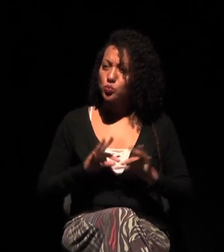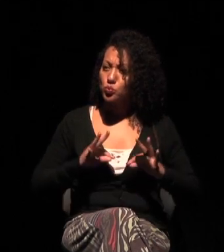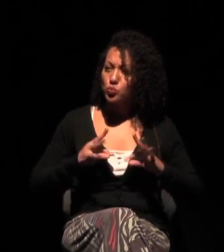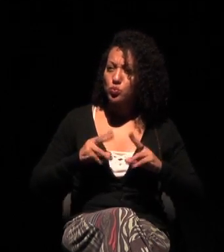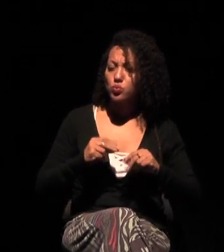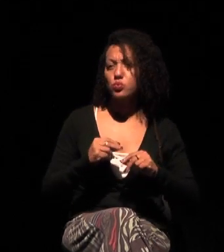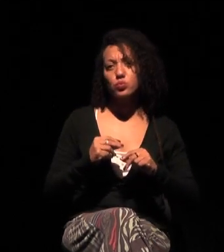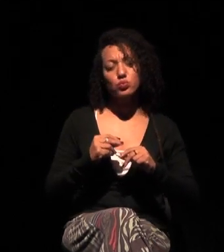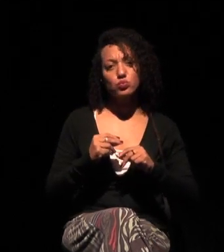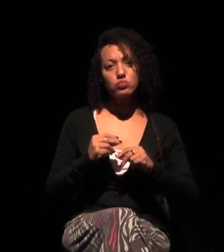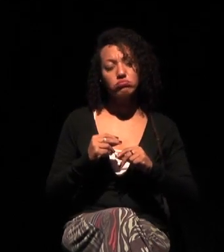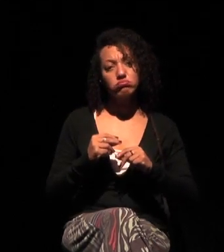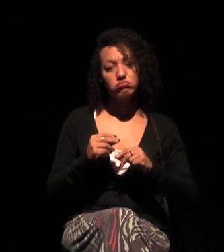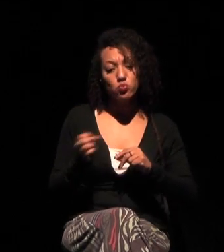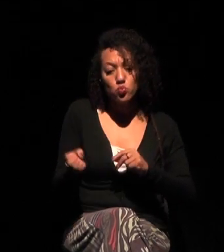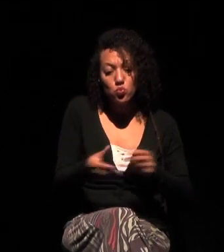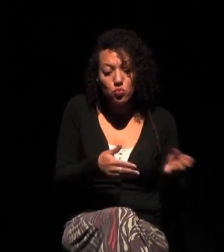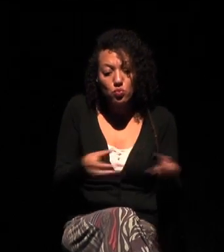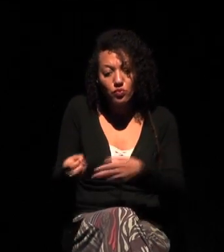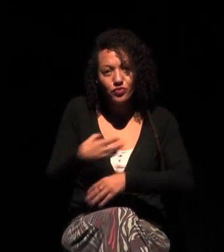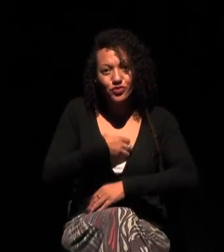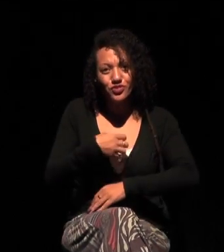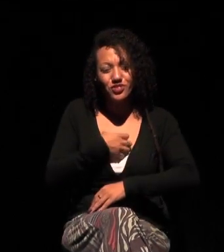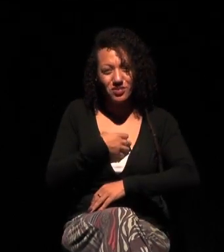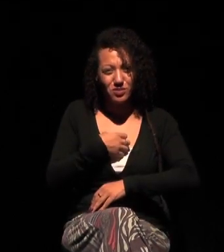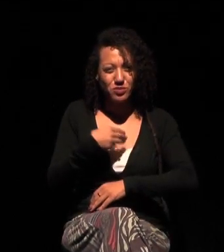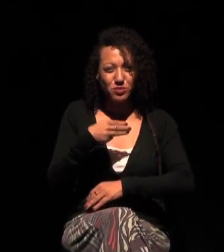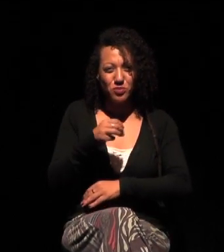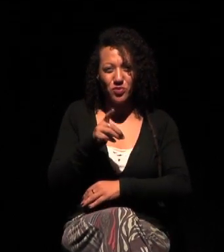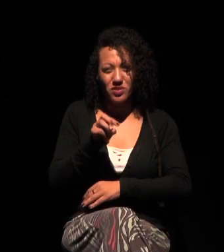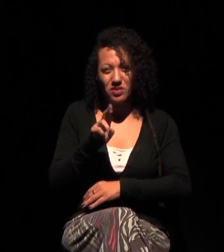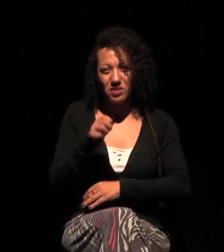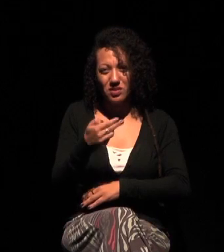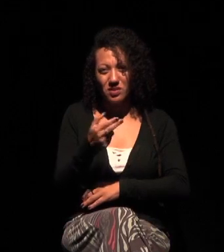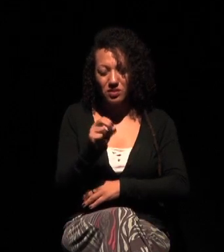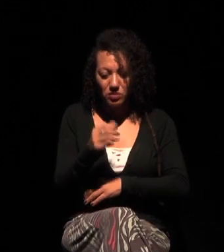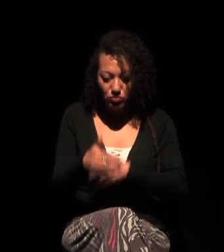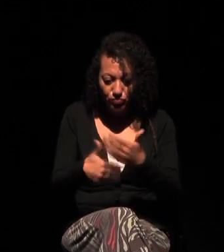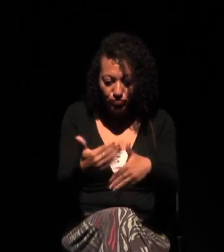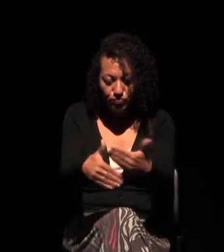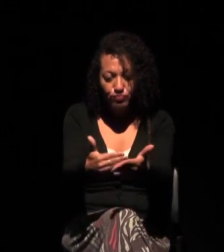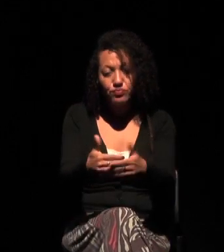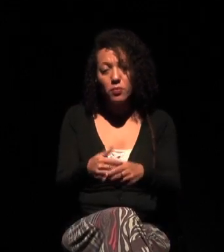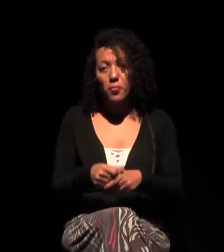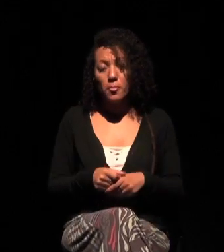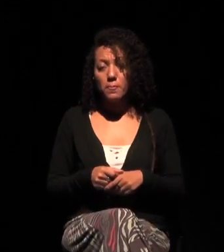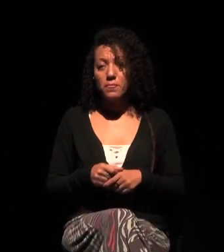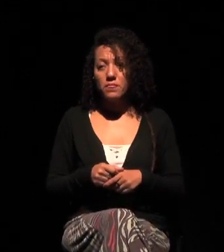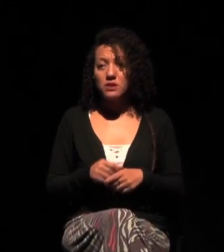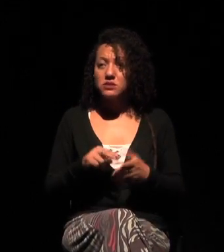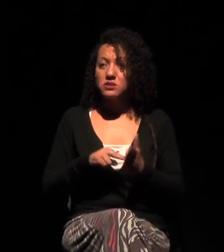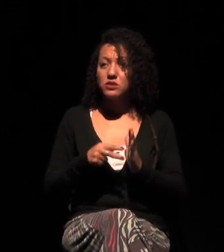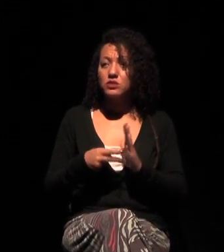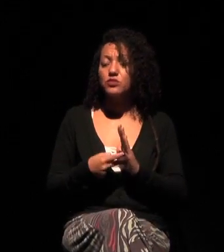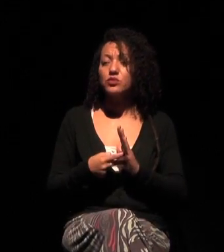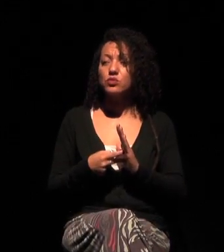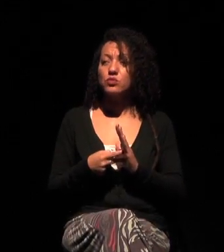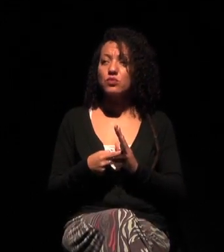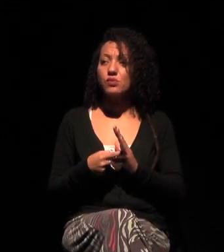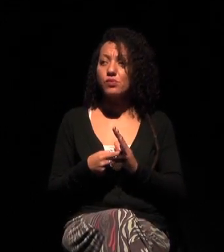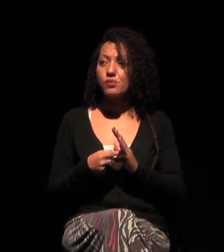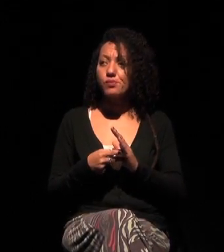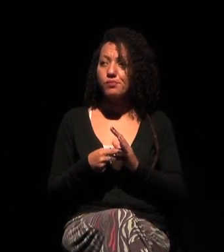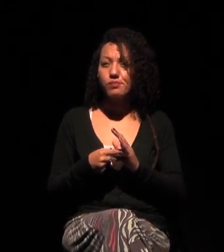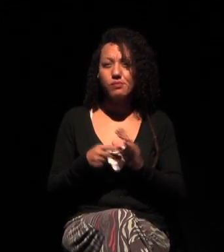do novo mundo moderno a foi de facto é construção de uma